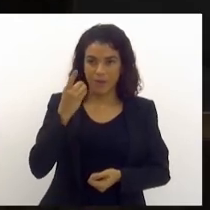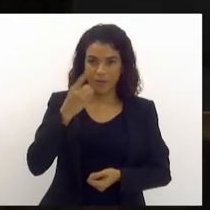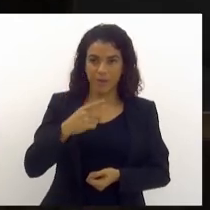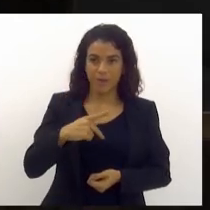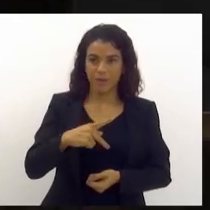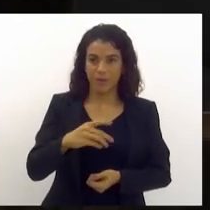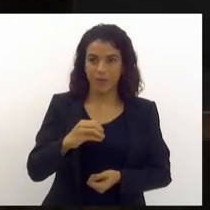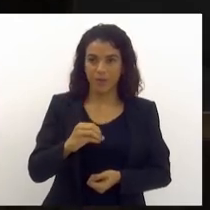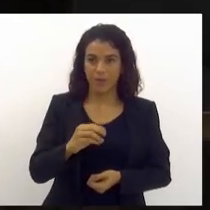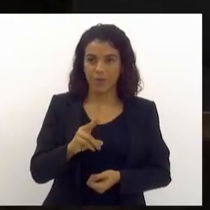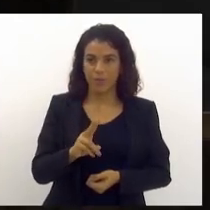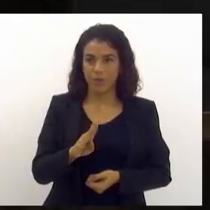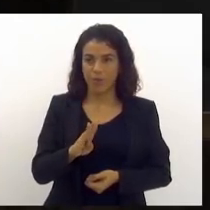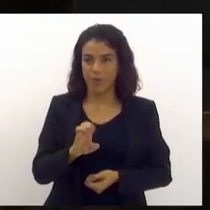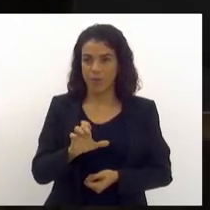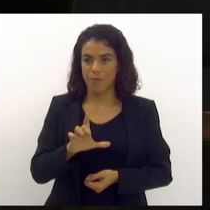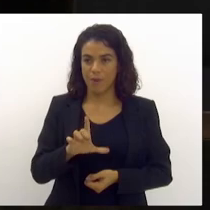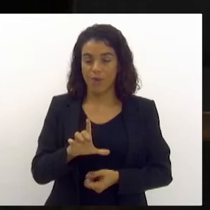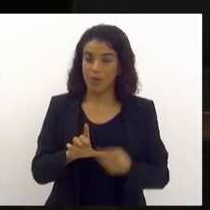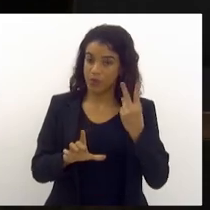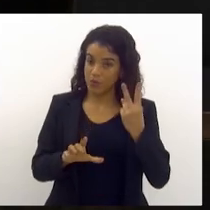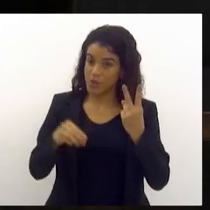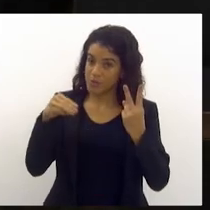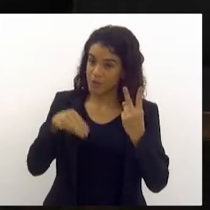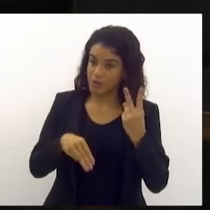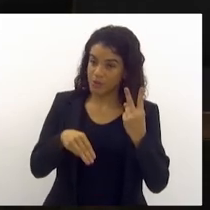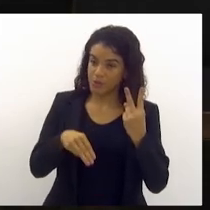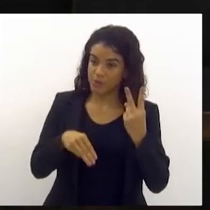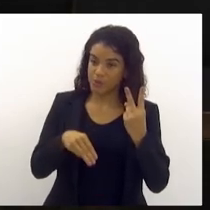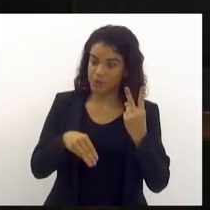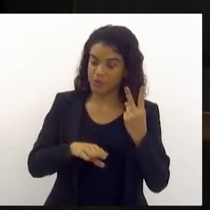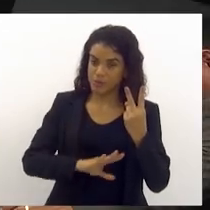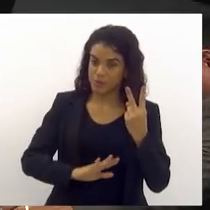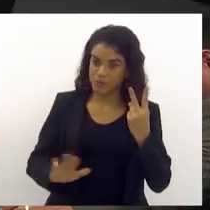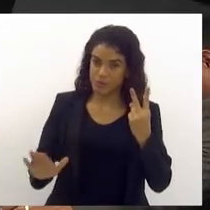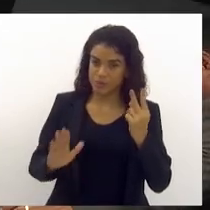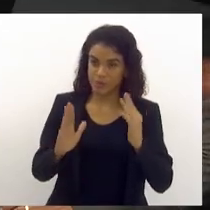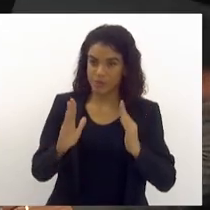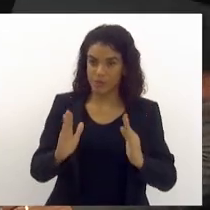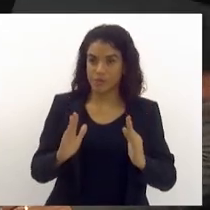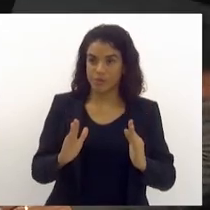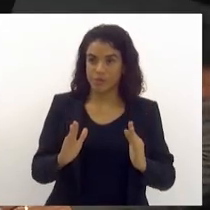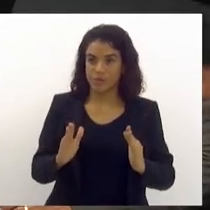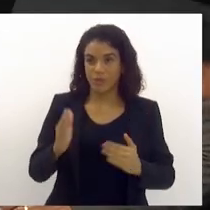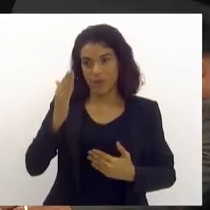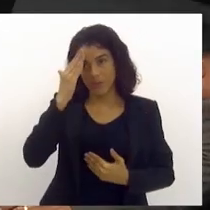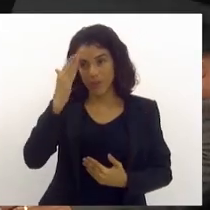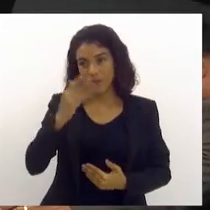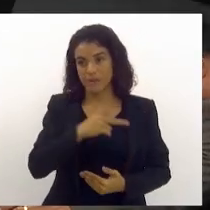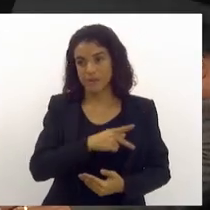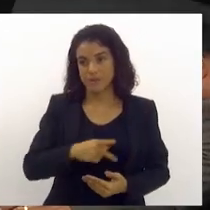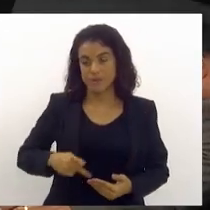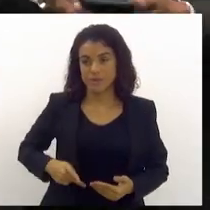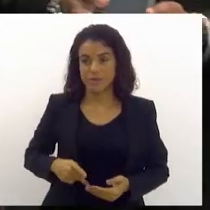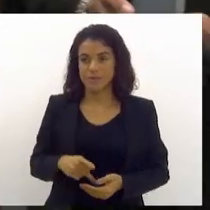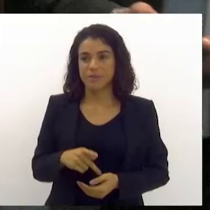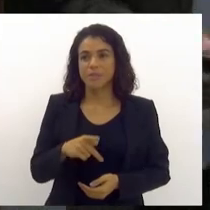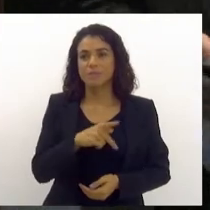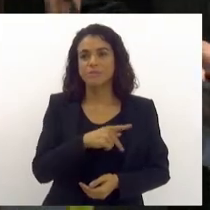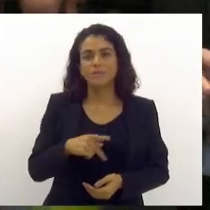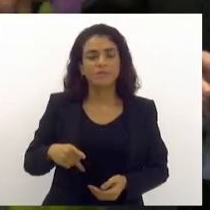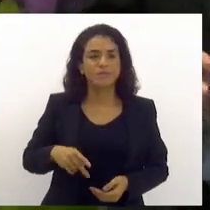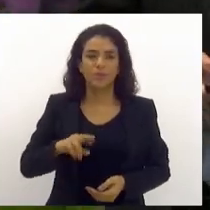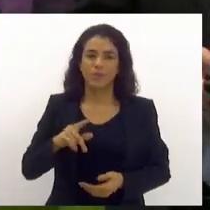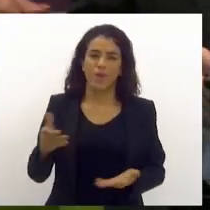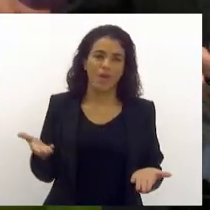Pobel. O senhor dispõe de 2 minutos, por favor. Calma aí, mano. Obrigado, presidente. Presidente, não é de